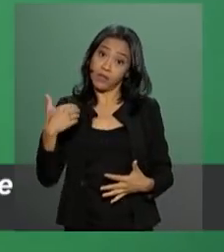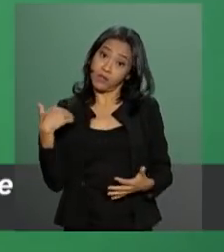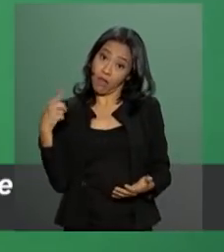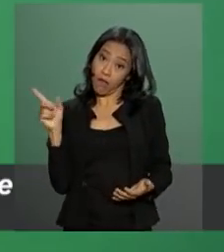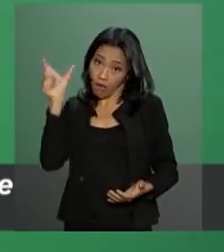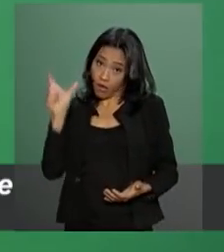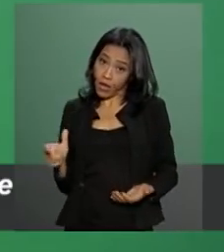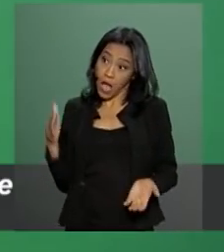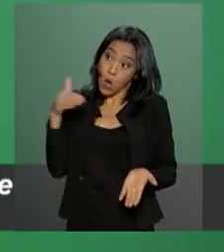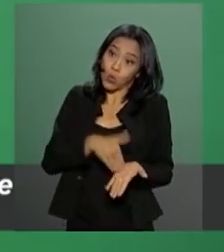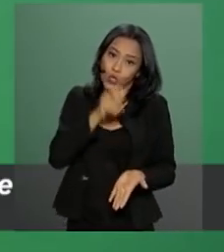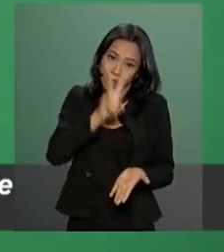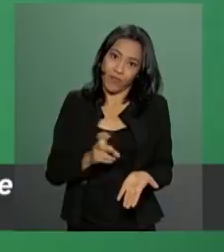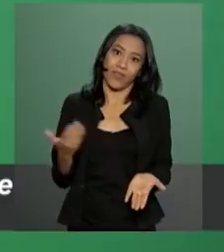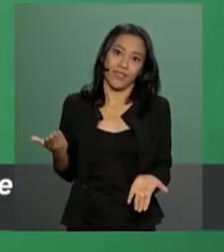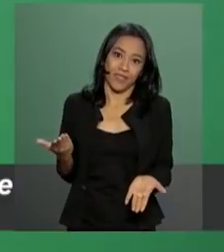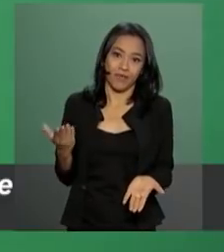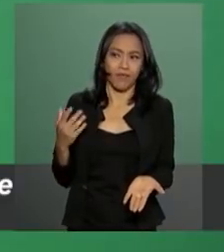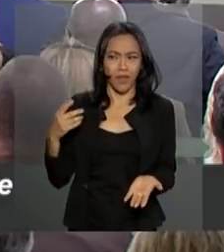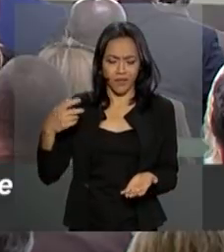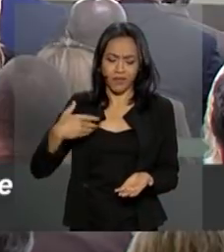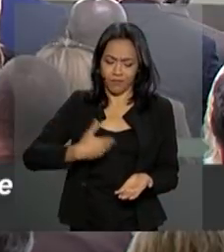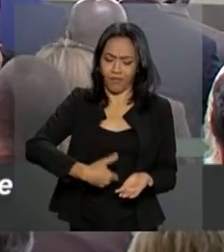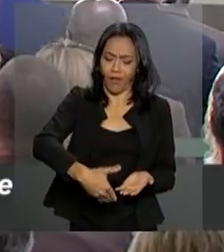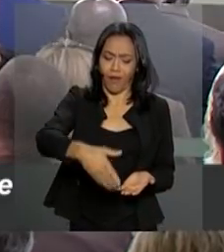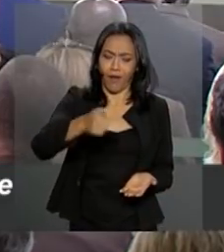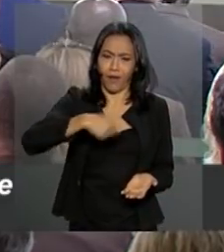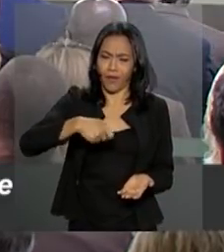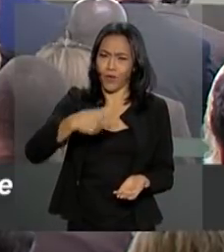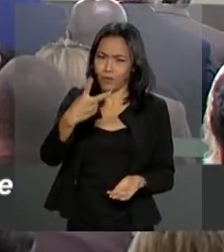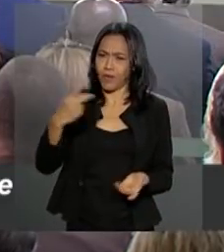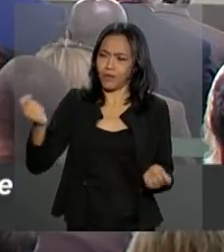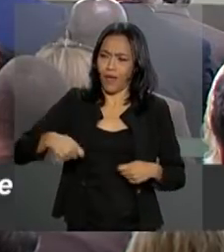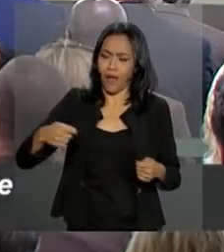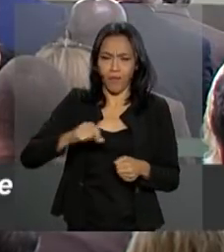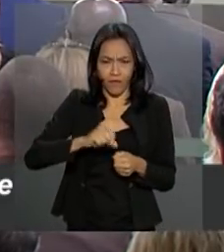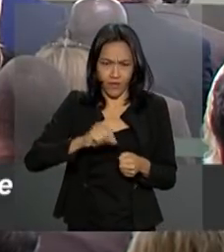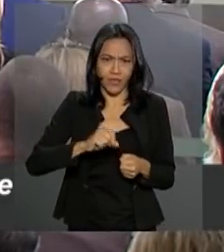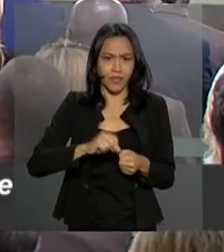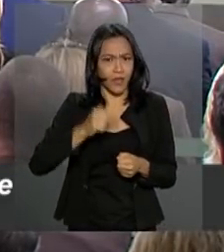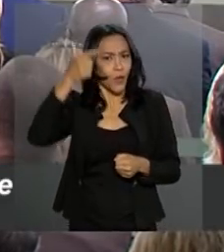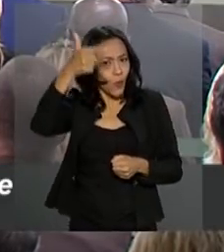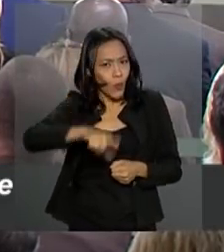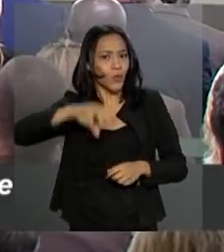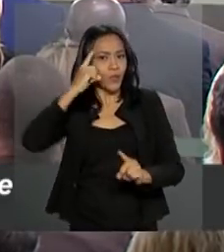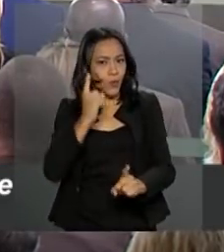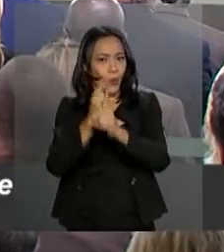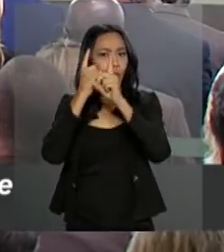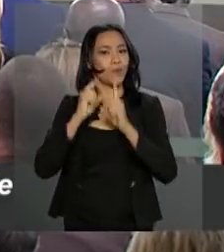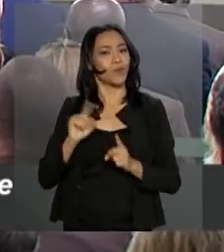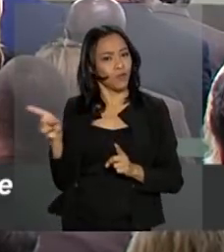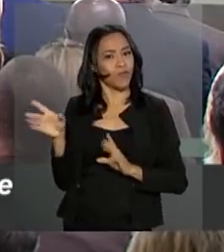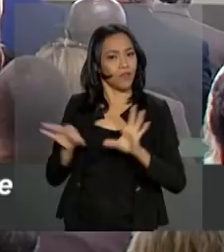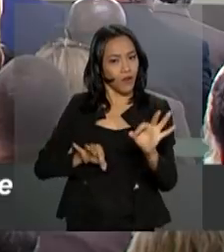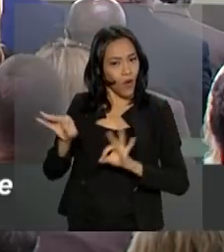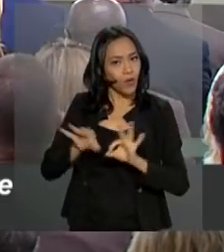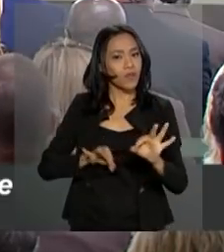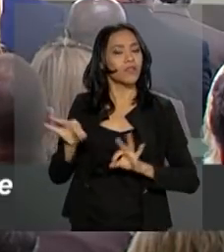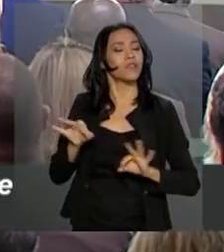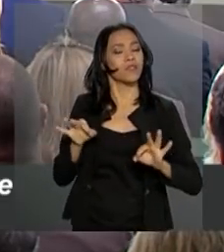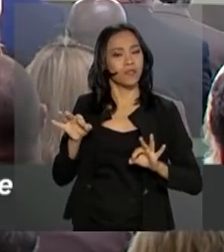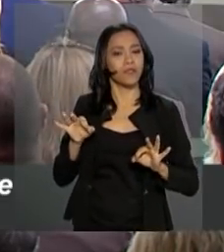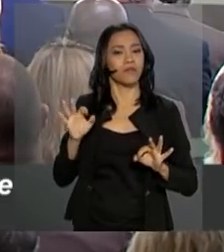seja o pai o que nós temos dois meses ainda dá para fazer mais uma solenidade daquelas grandiosas que você costuma realizar na